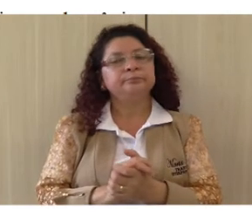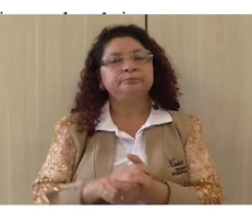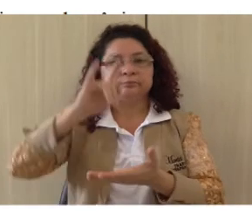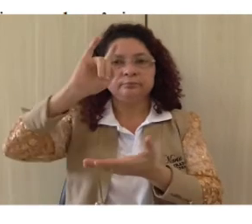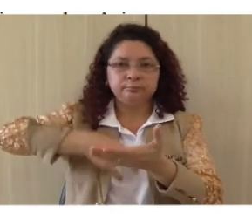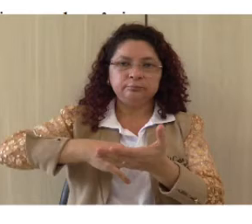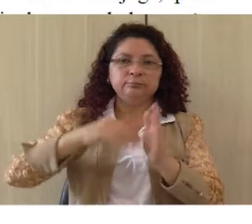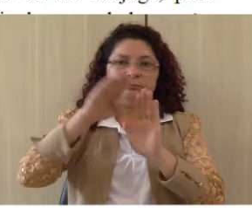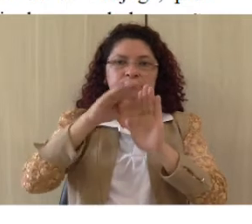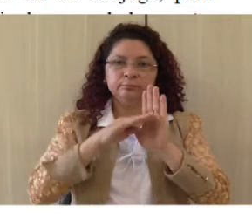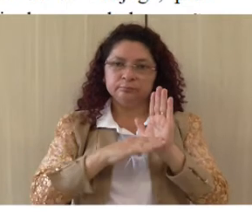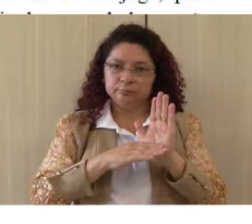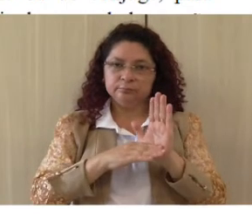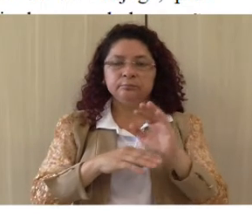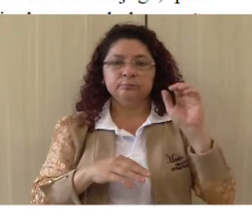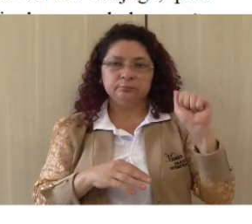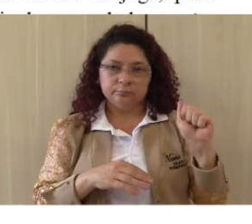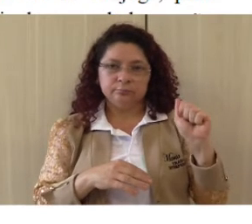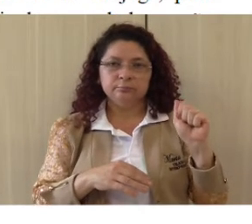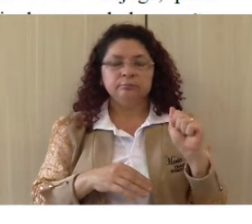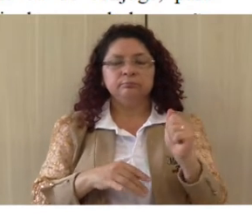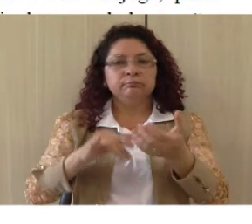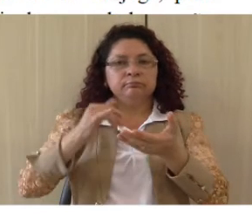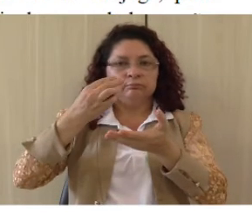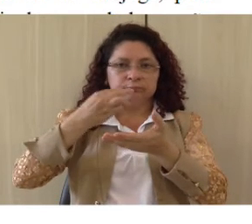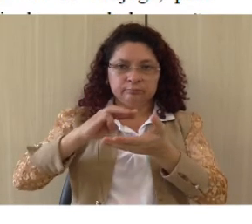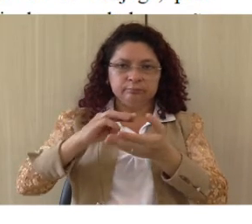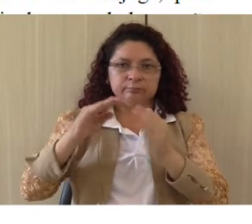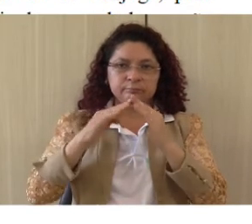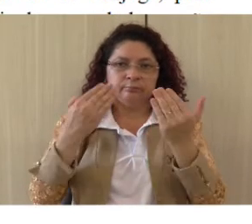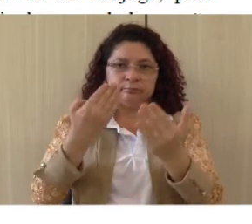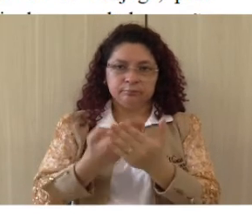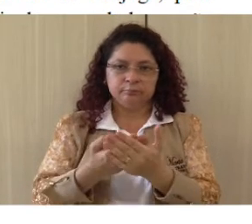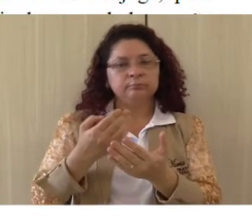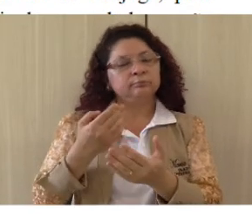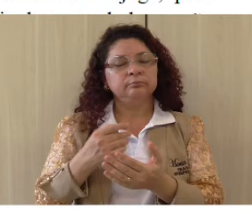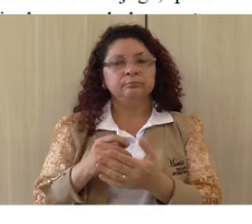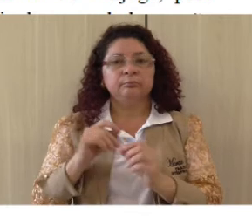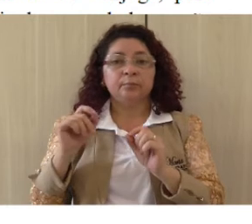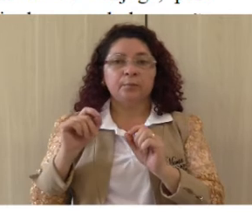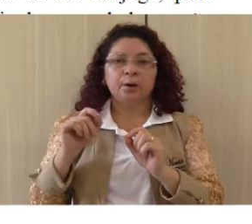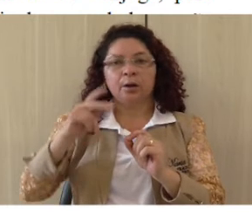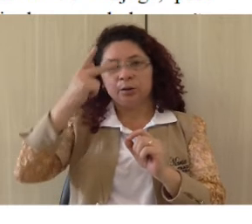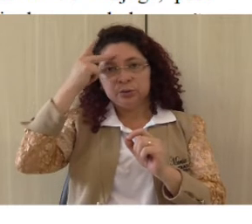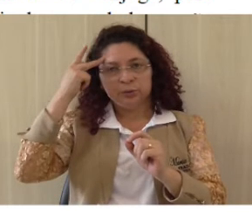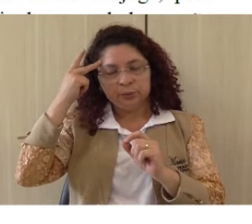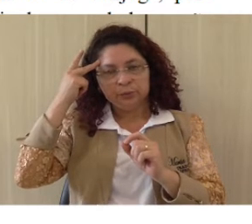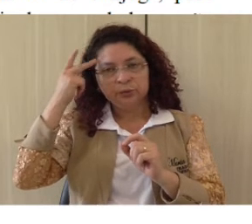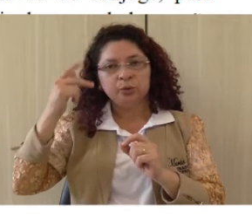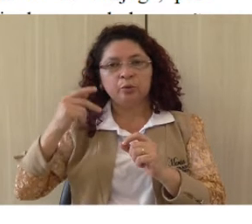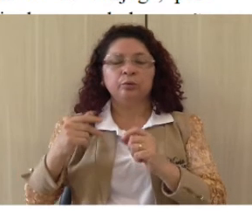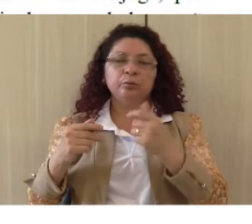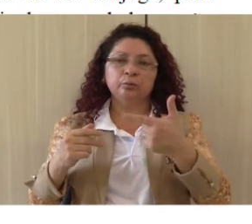documentos a seguir. A. Declaração da direção da escola em que atua para os candidatos que se enquadrem de acordo